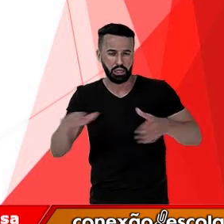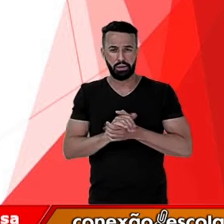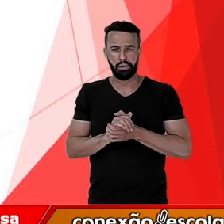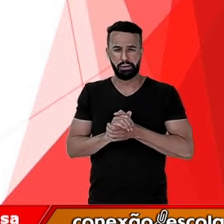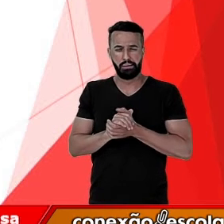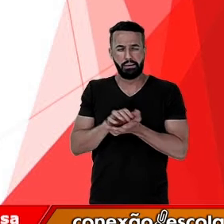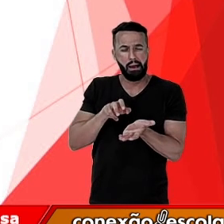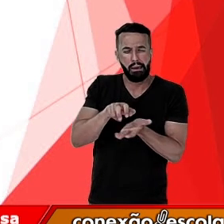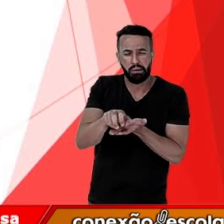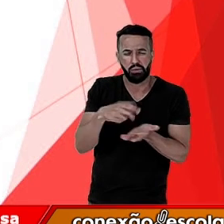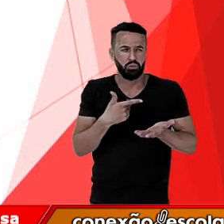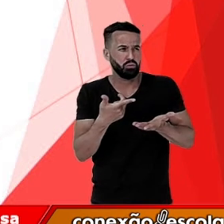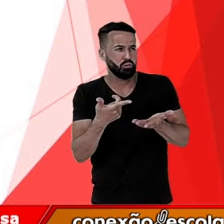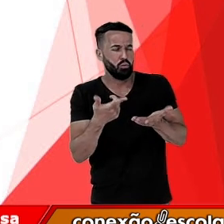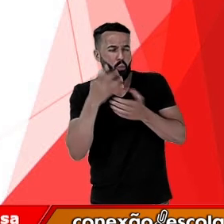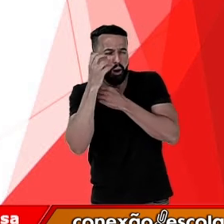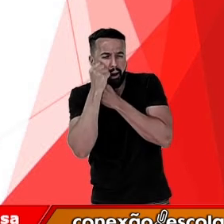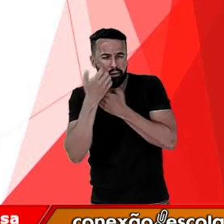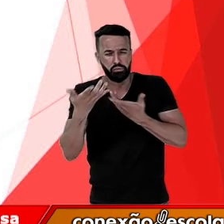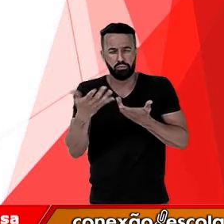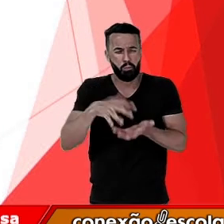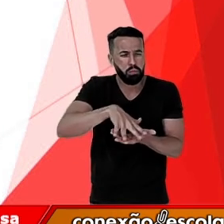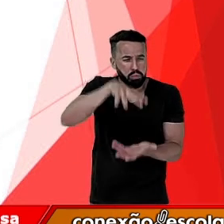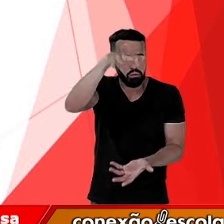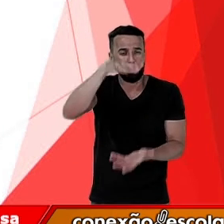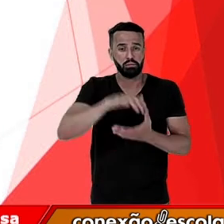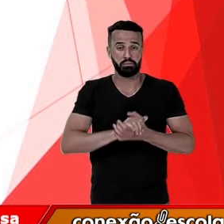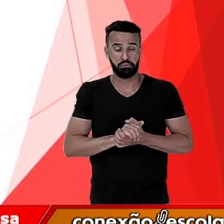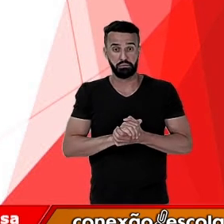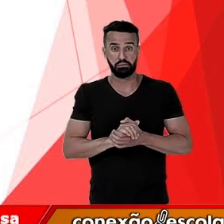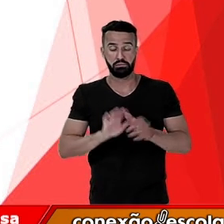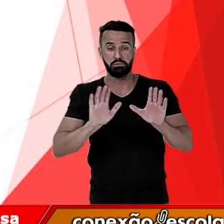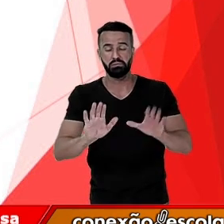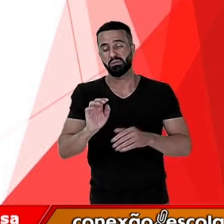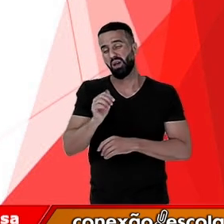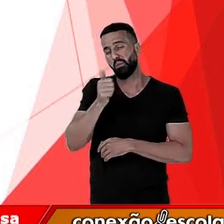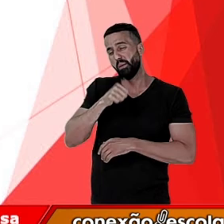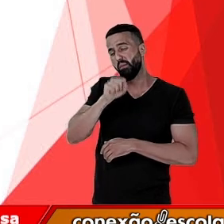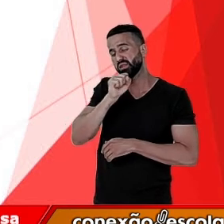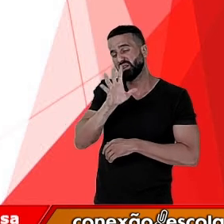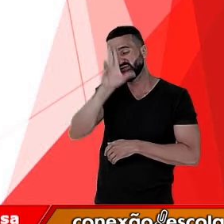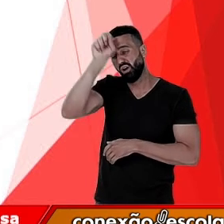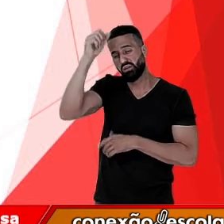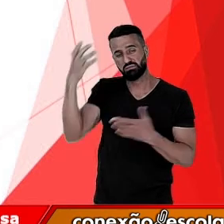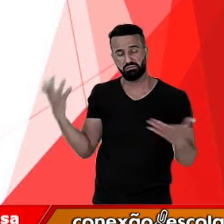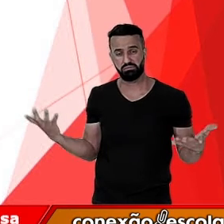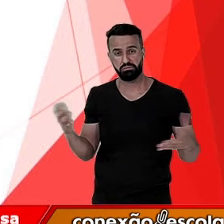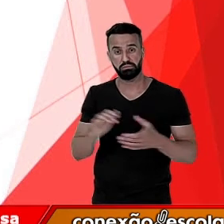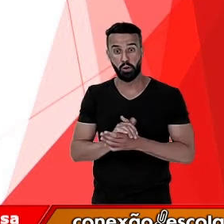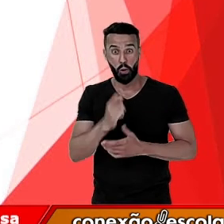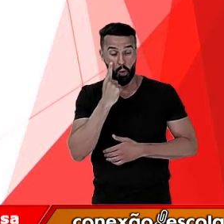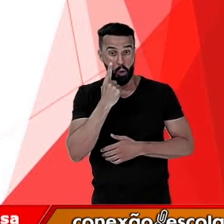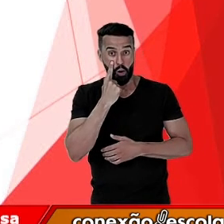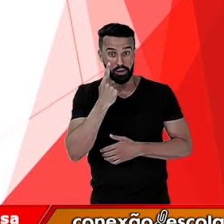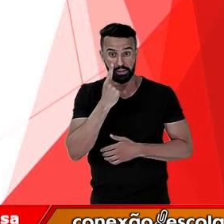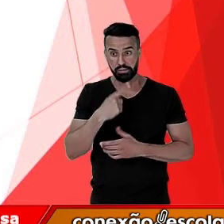demais no seu quarto?" Ela disse. Mãe exagera. E olha no terceiro